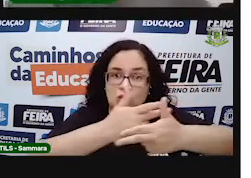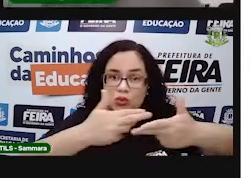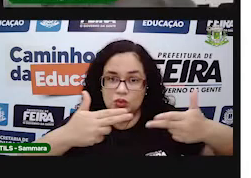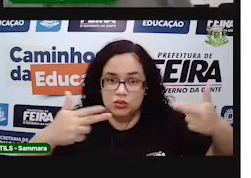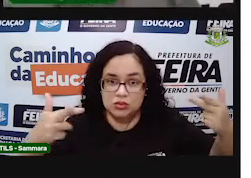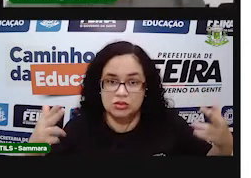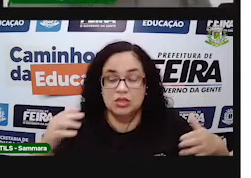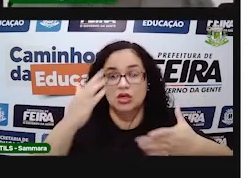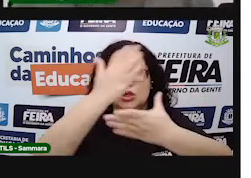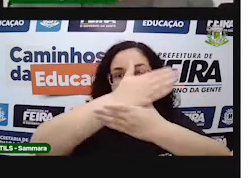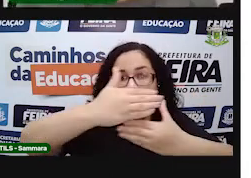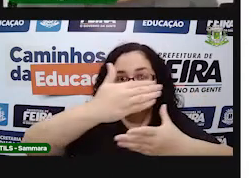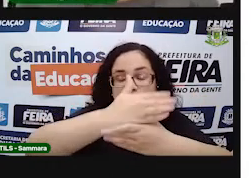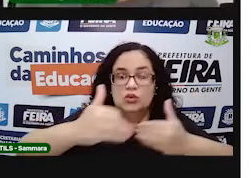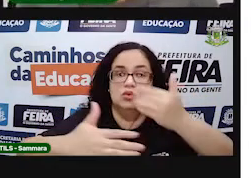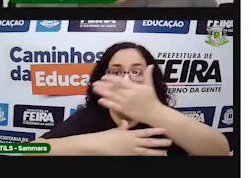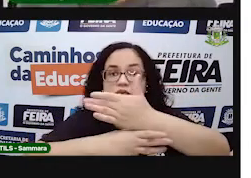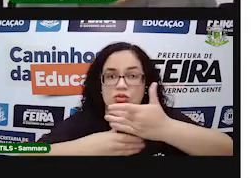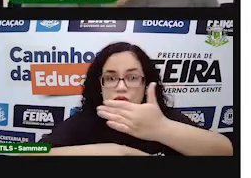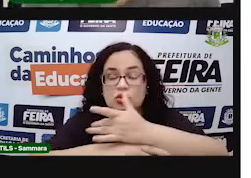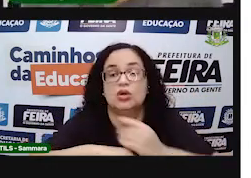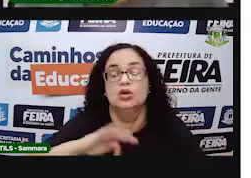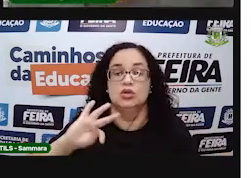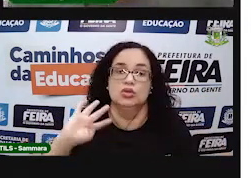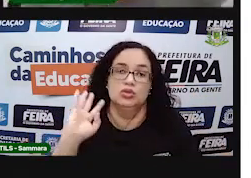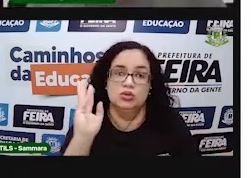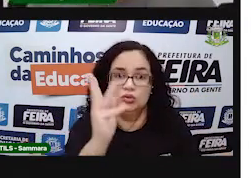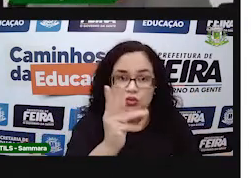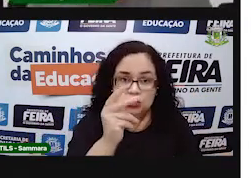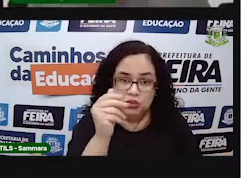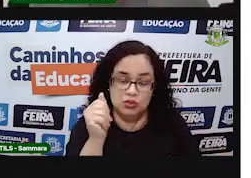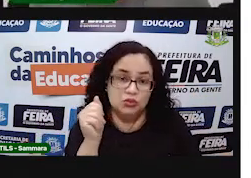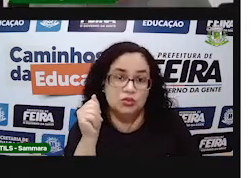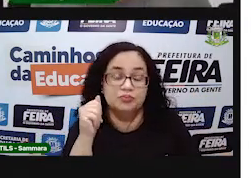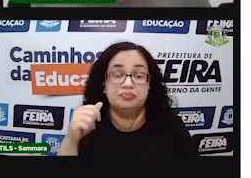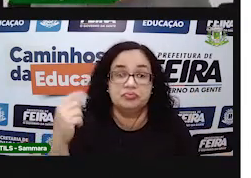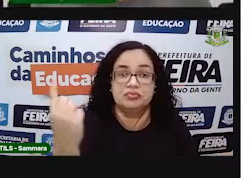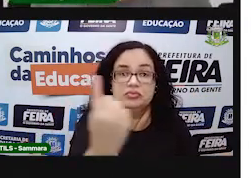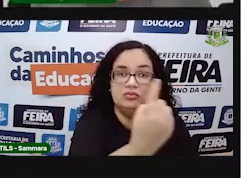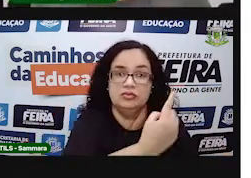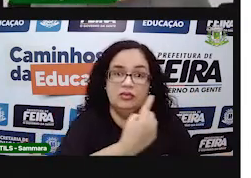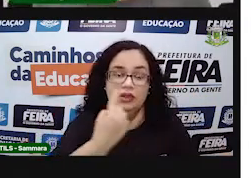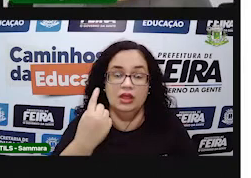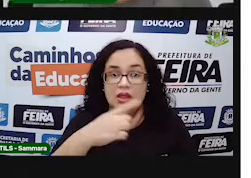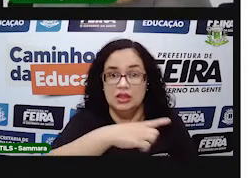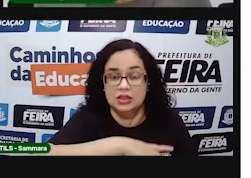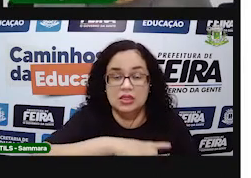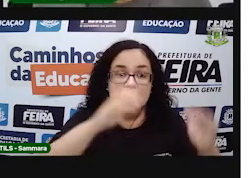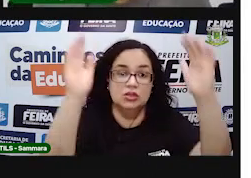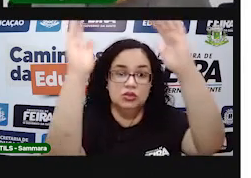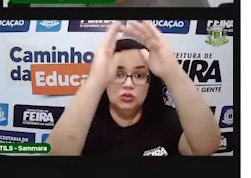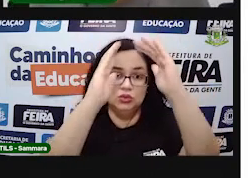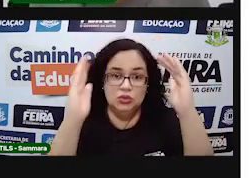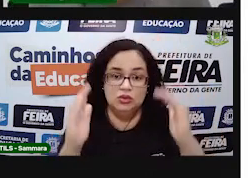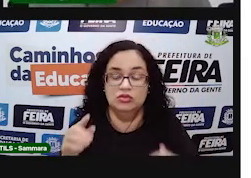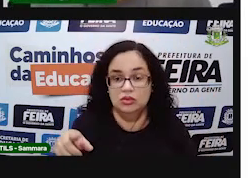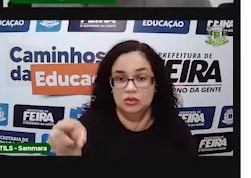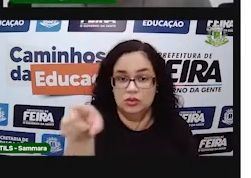sejam coisas, sejam construções, tudo, né? Tudo à nossa volta tem uma